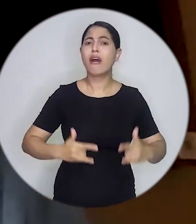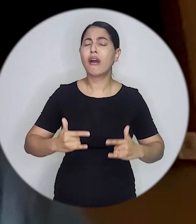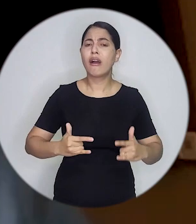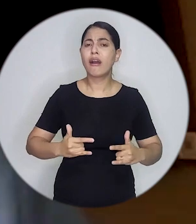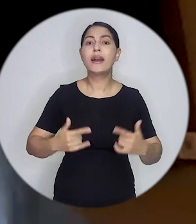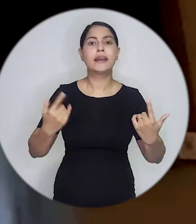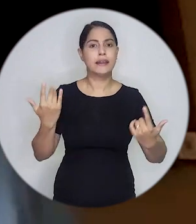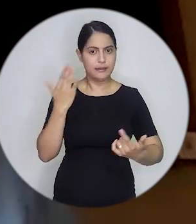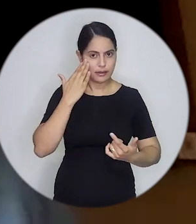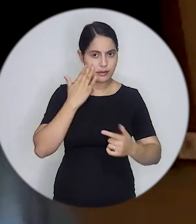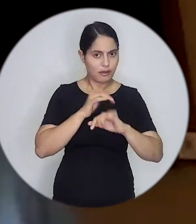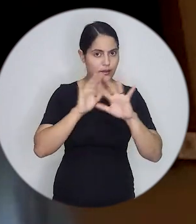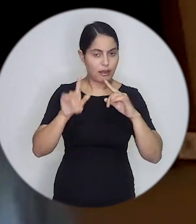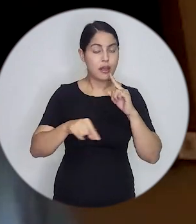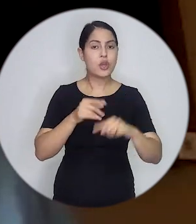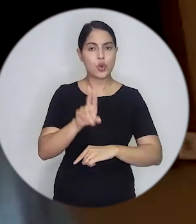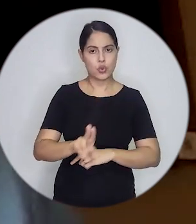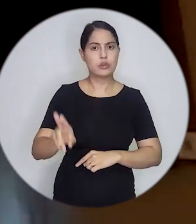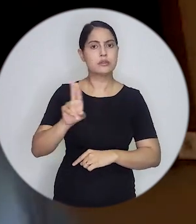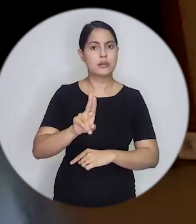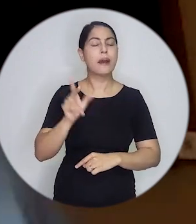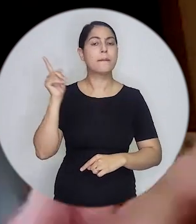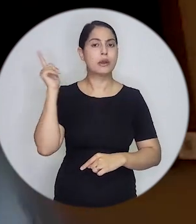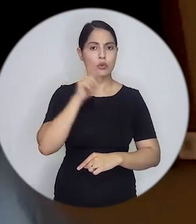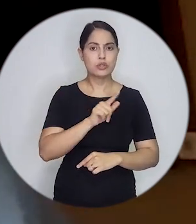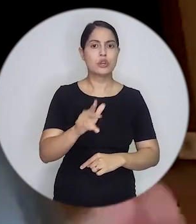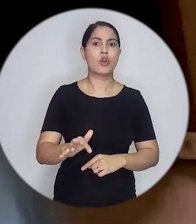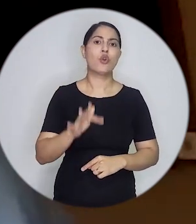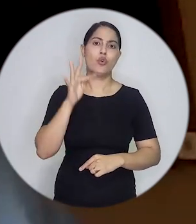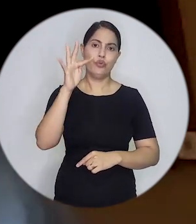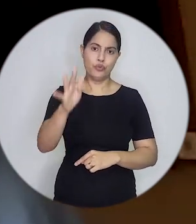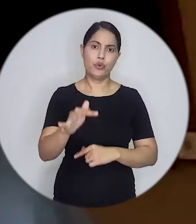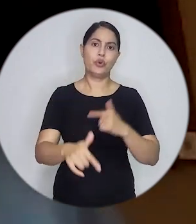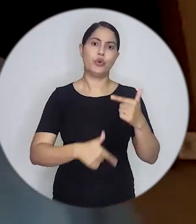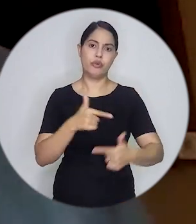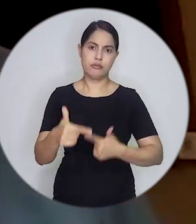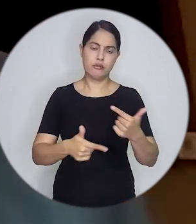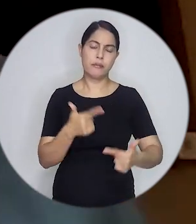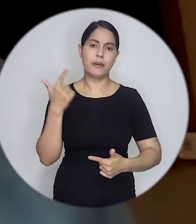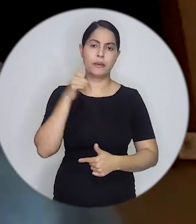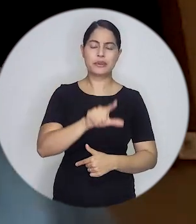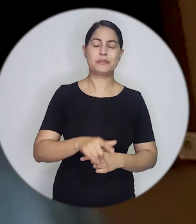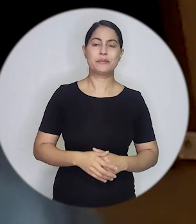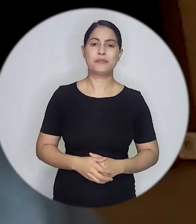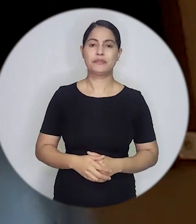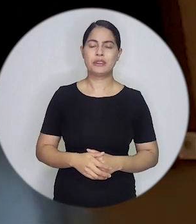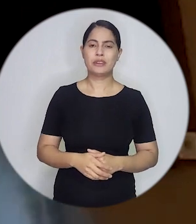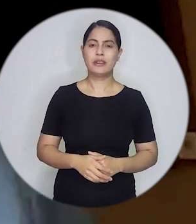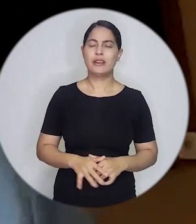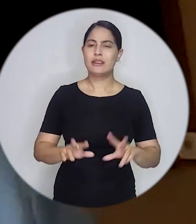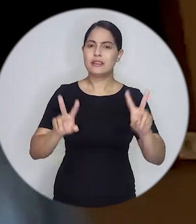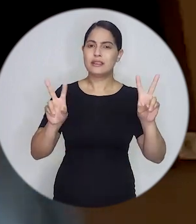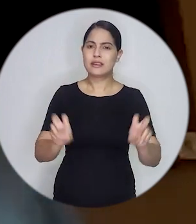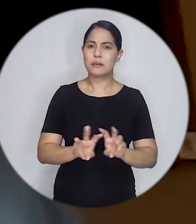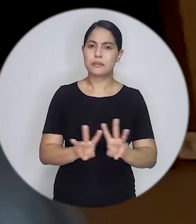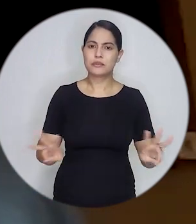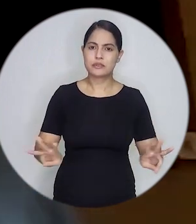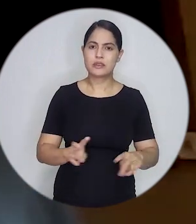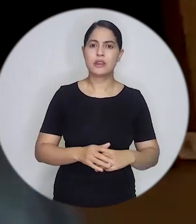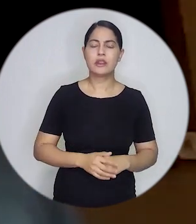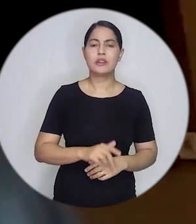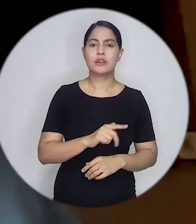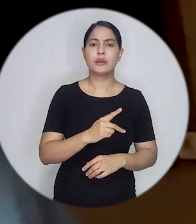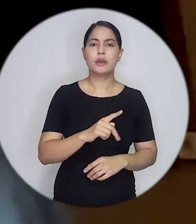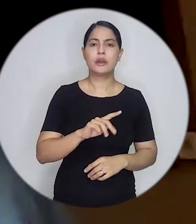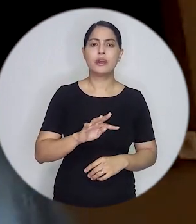se trata, saber utilizá-la e aí sim estarmos preparados para o mercado no futuro. Em relação especificamente a essa questão do